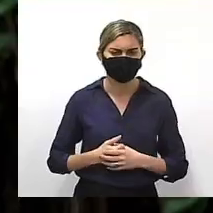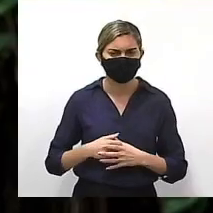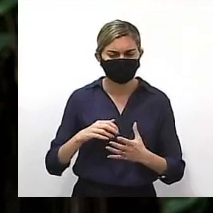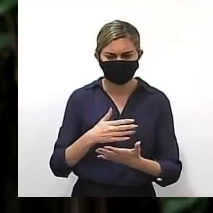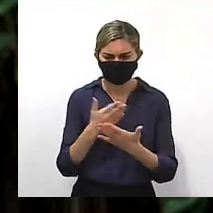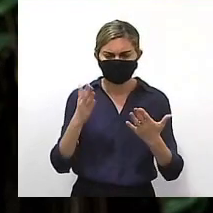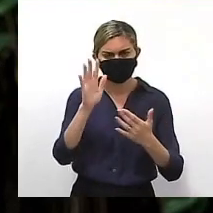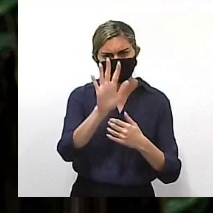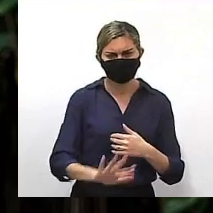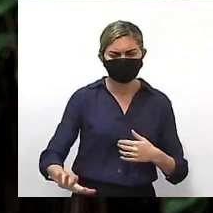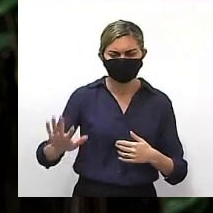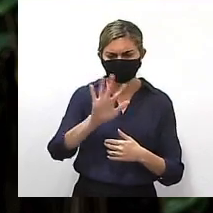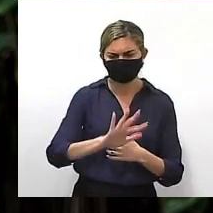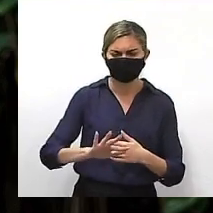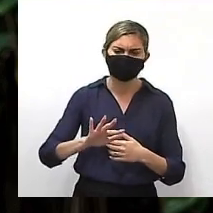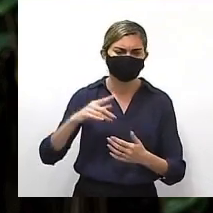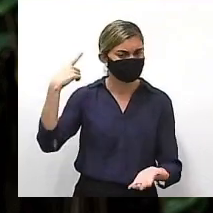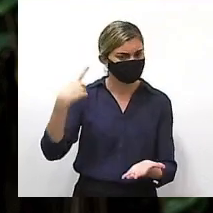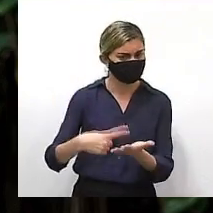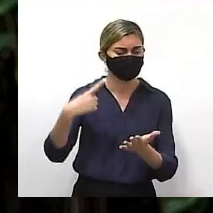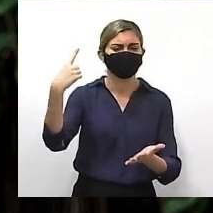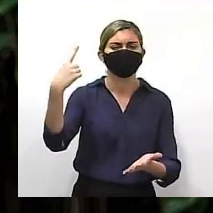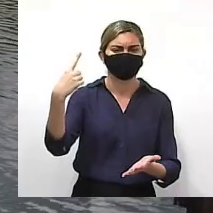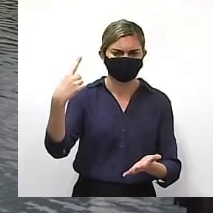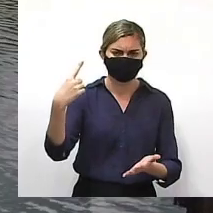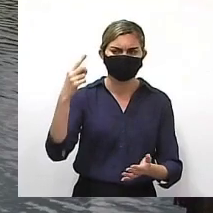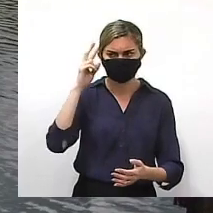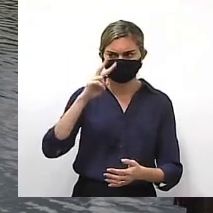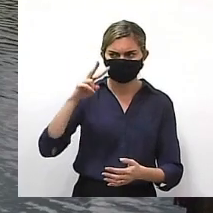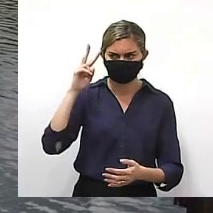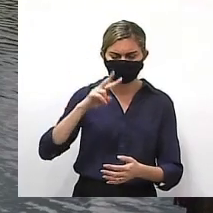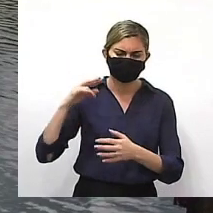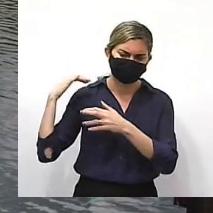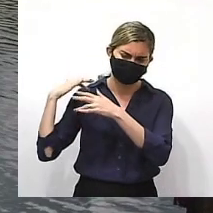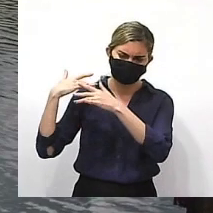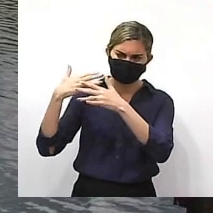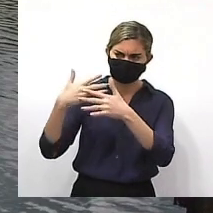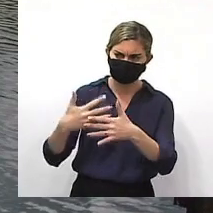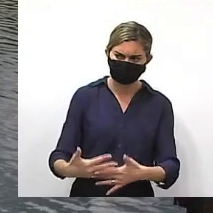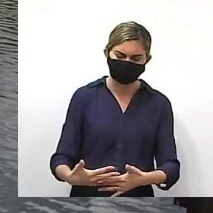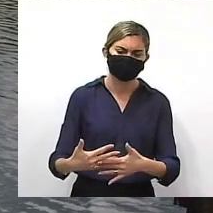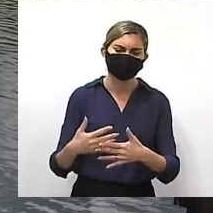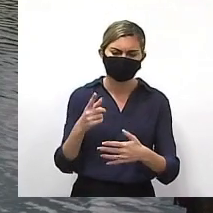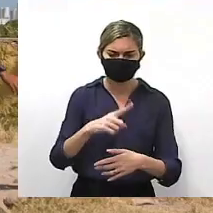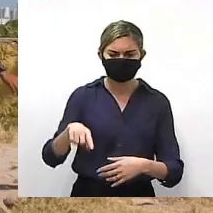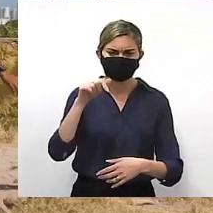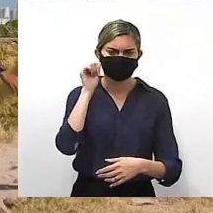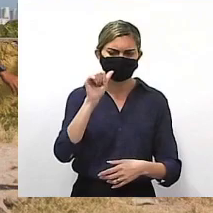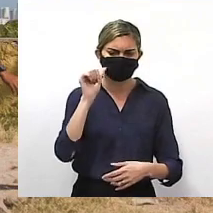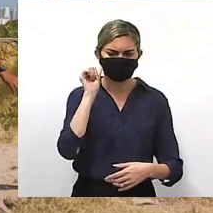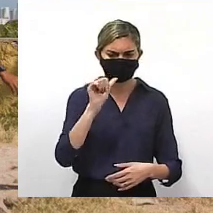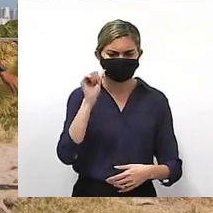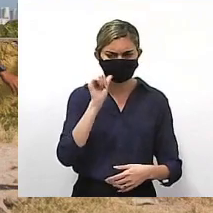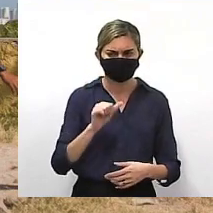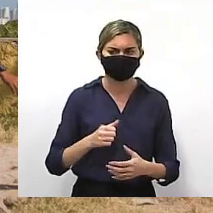São imagens que marcam a história e a trajetória dessas mulheres.